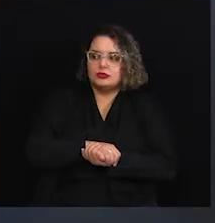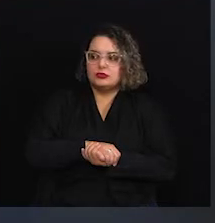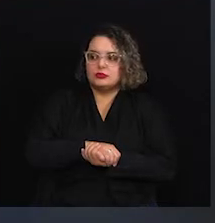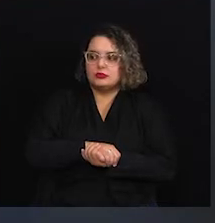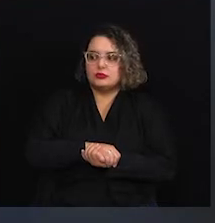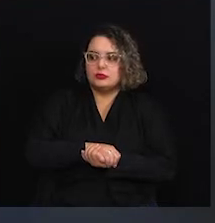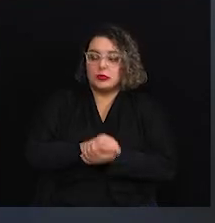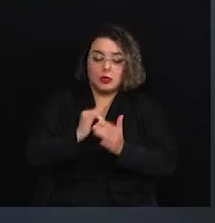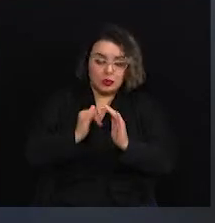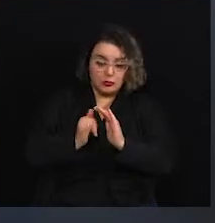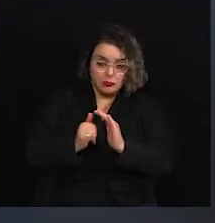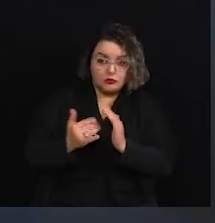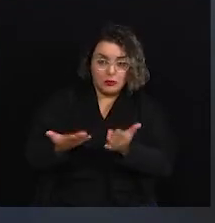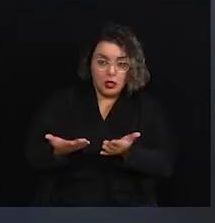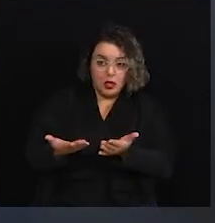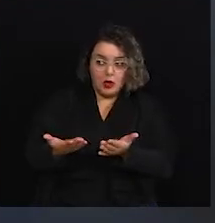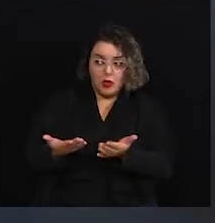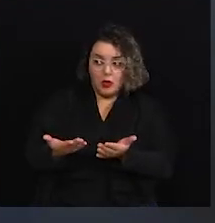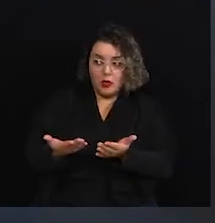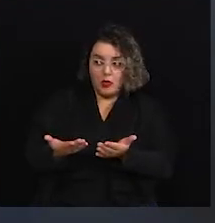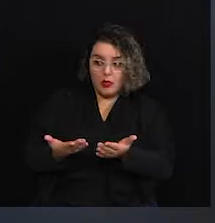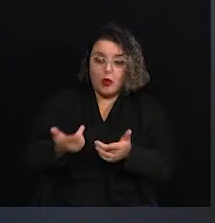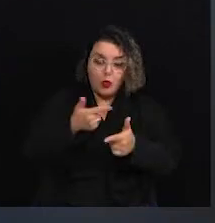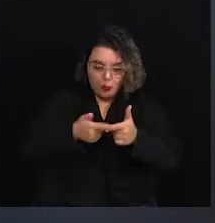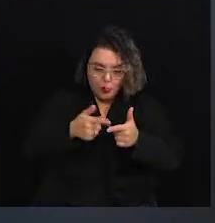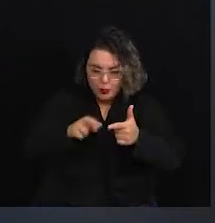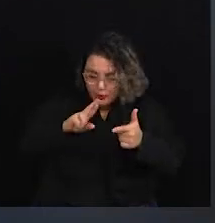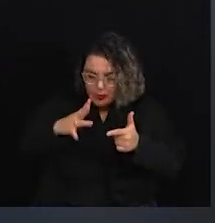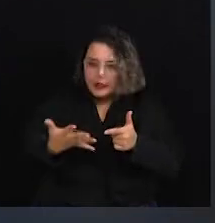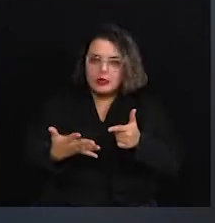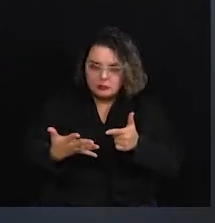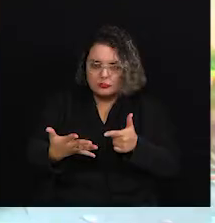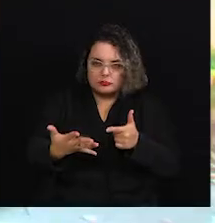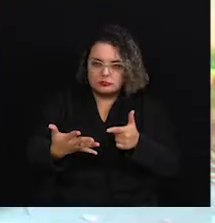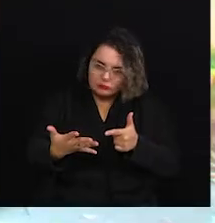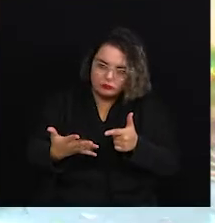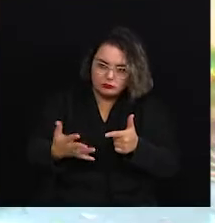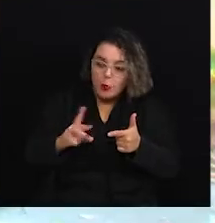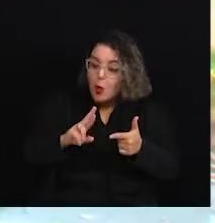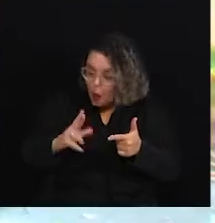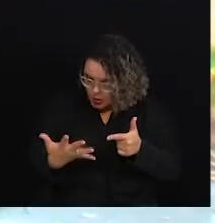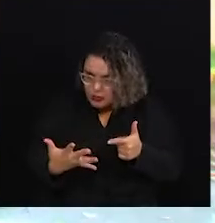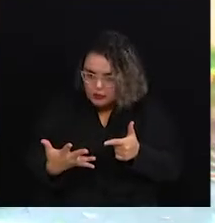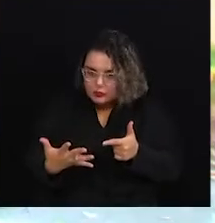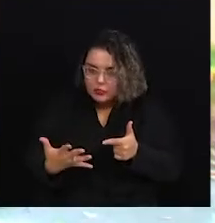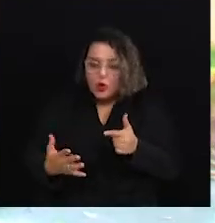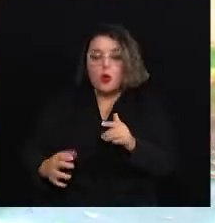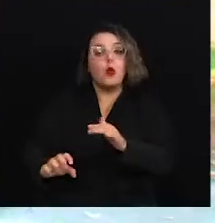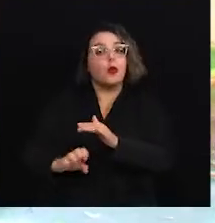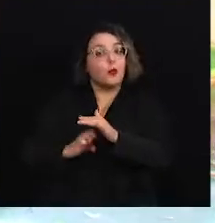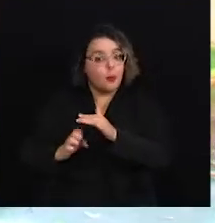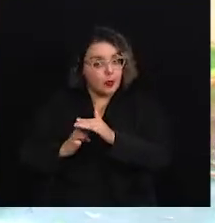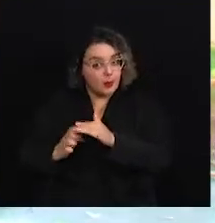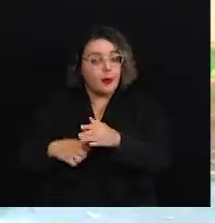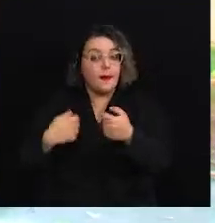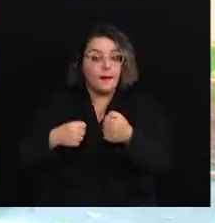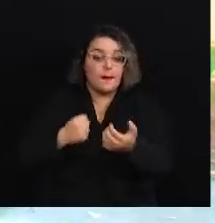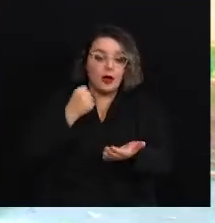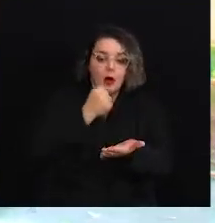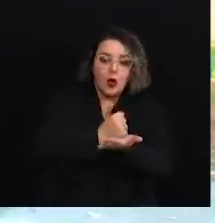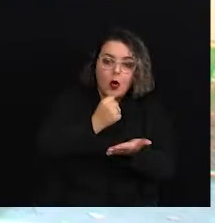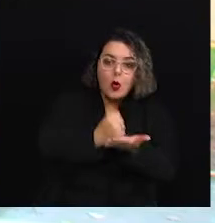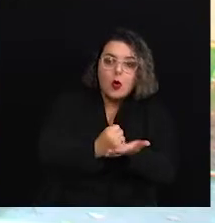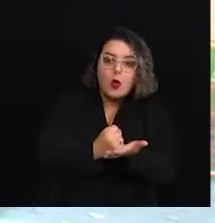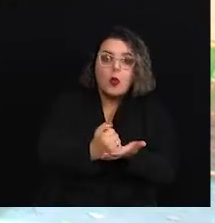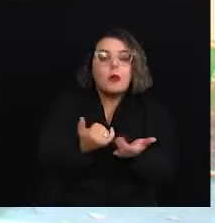resolve, toda startup ela acaba nascendo muito daquele, quero resolver um problema. Então, toda vez que uma empresa precisa contratar outras empresas